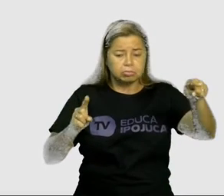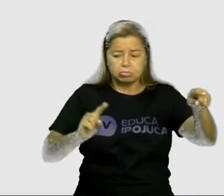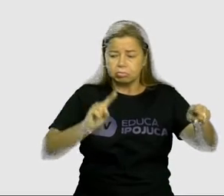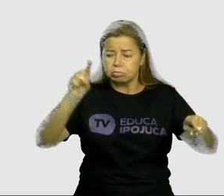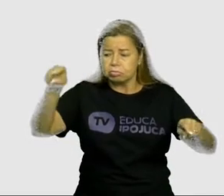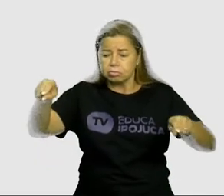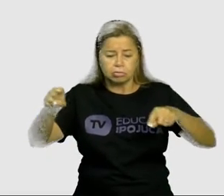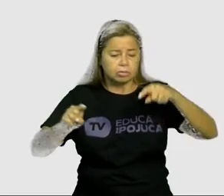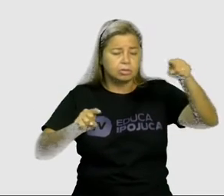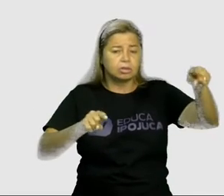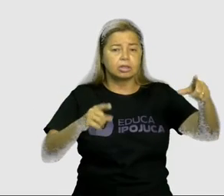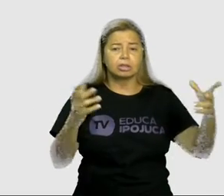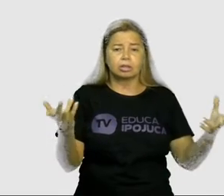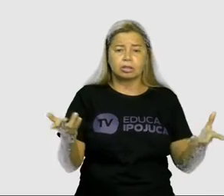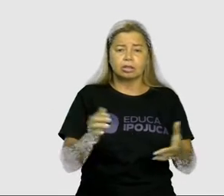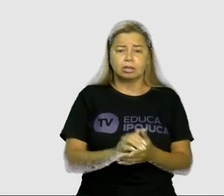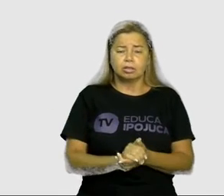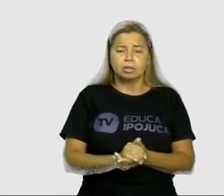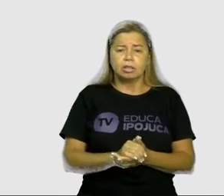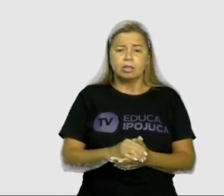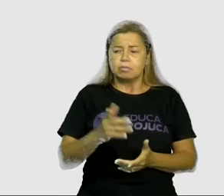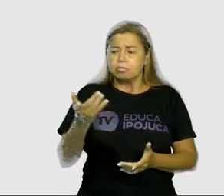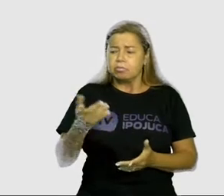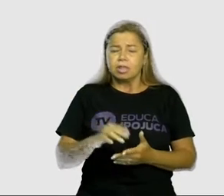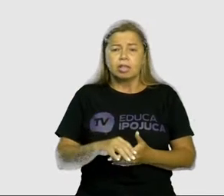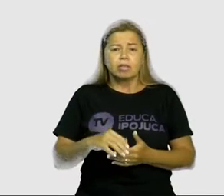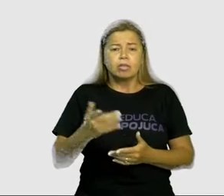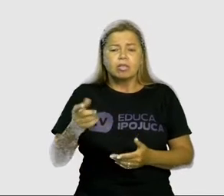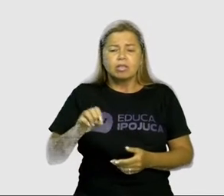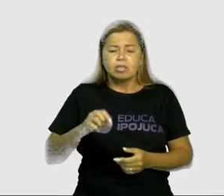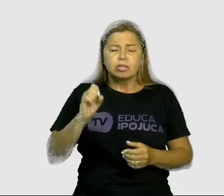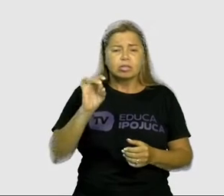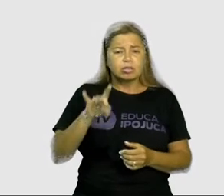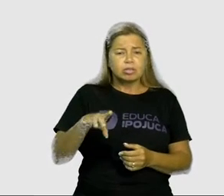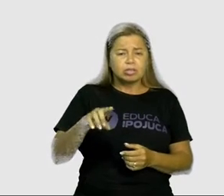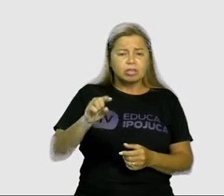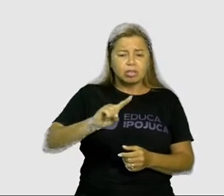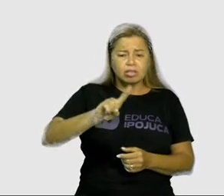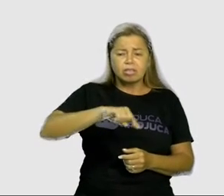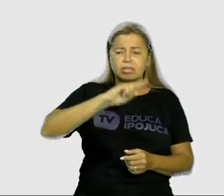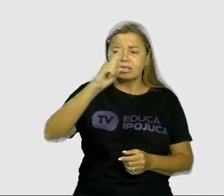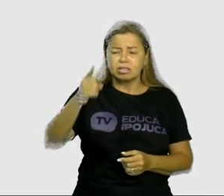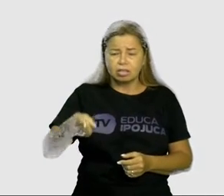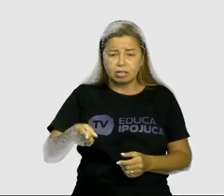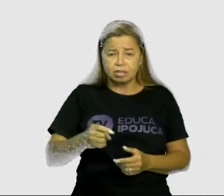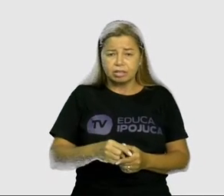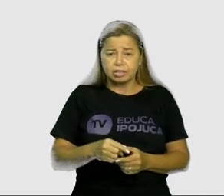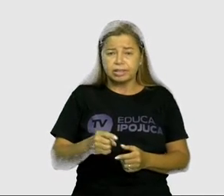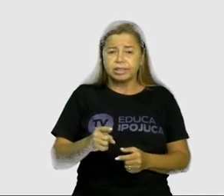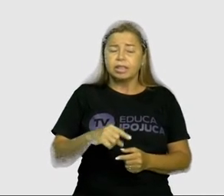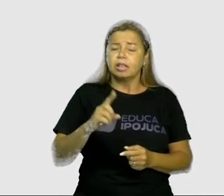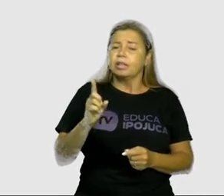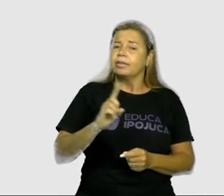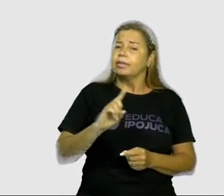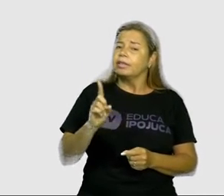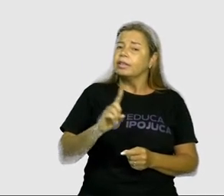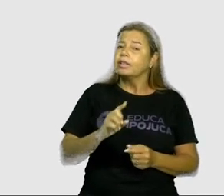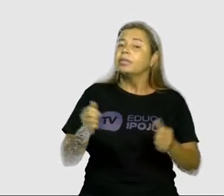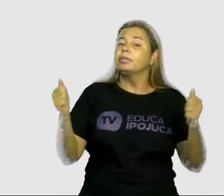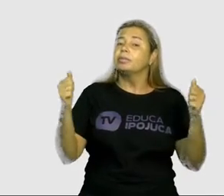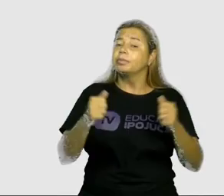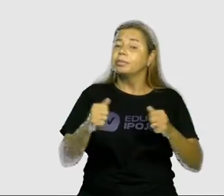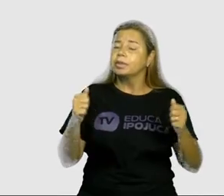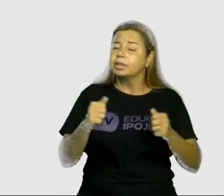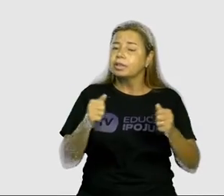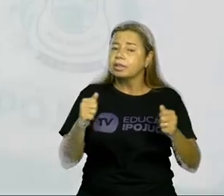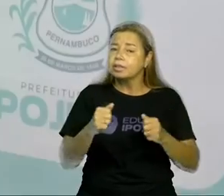outro. Mas aí, somente sair? Não. É preciso algumas coordenadas. E a